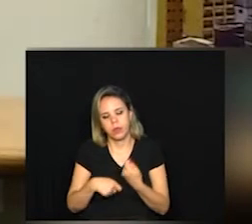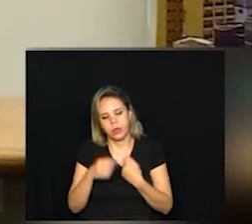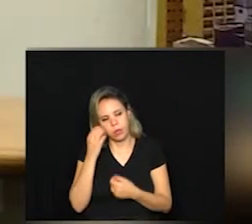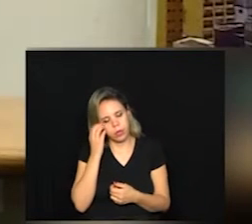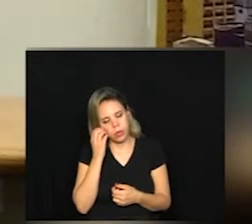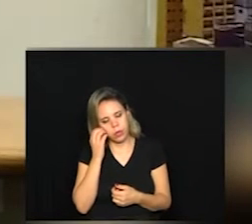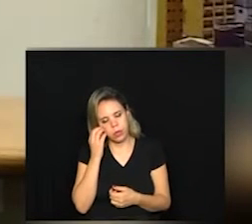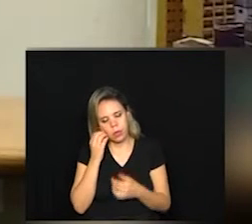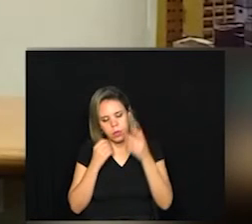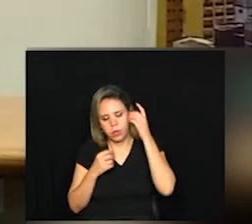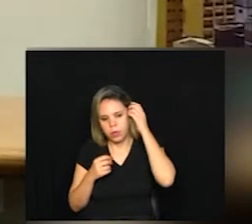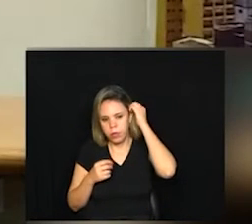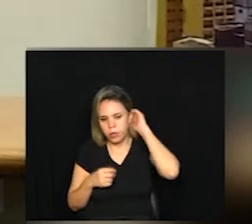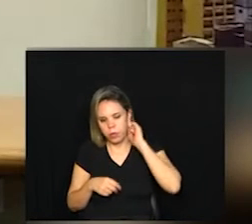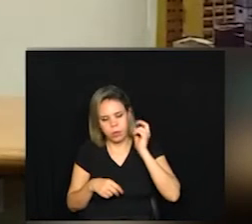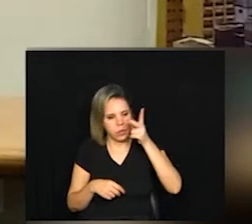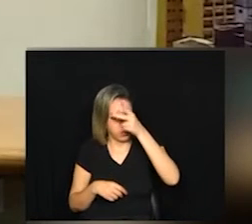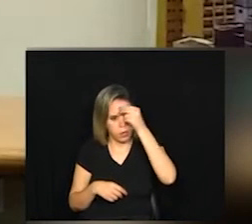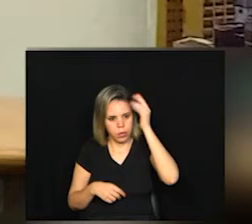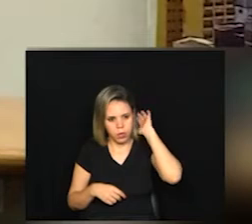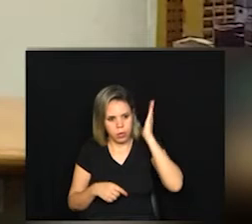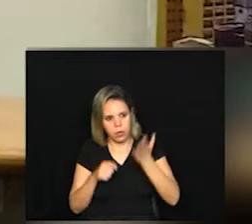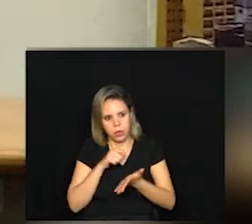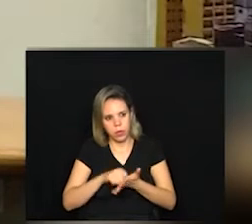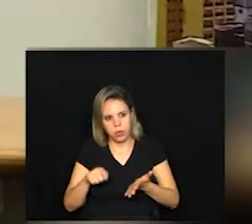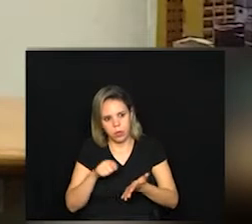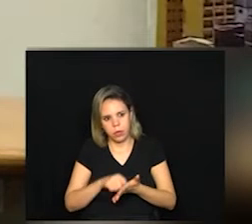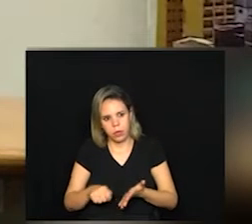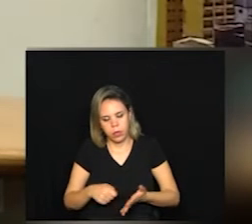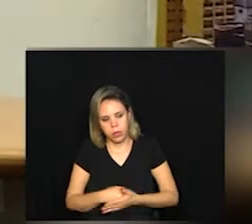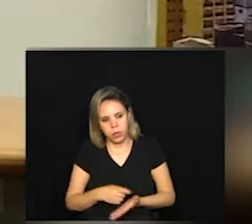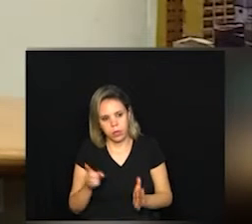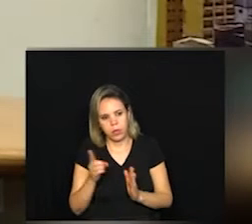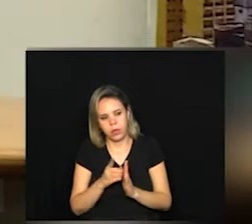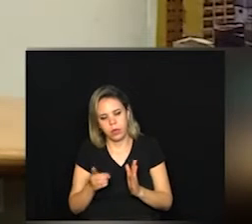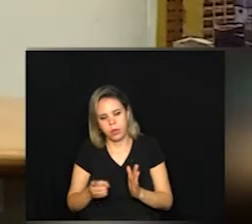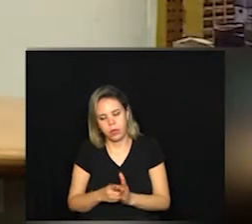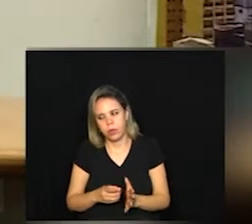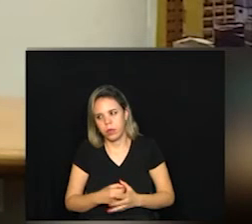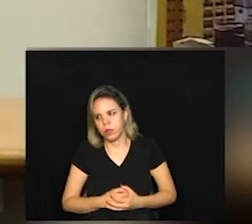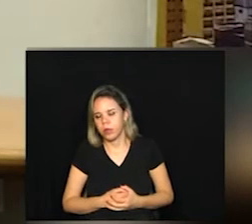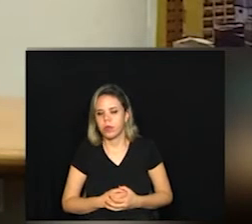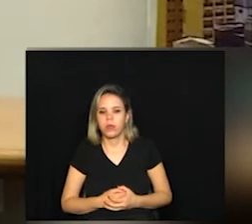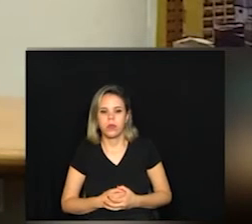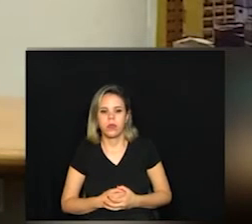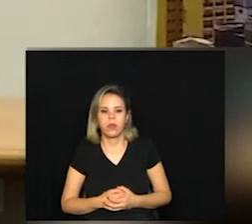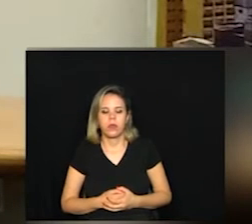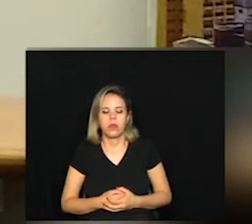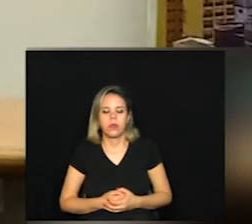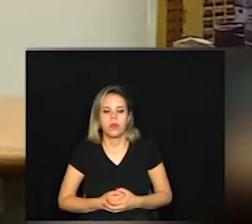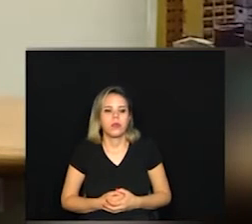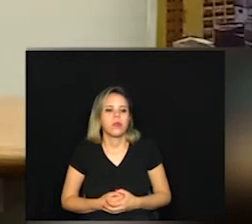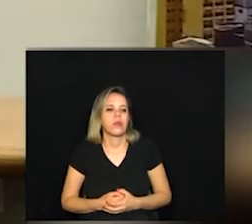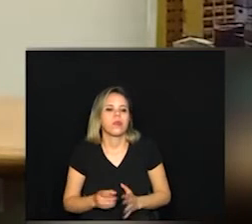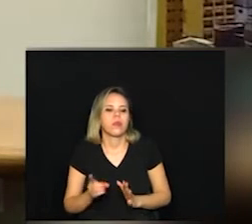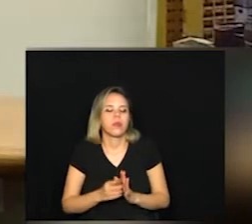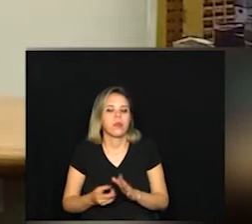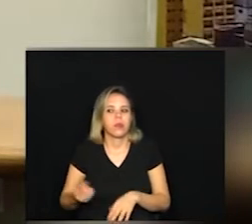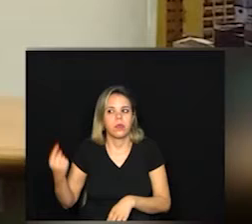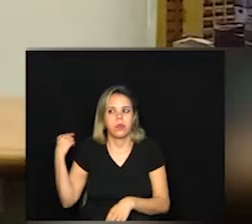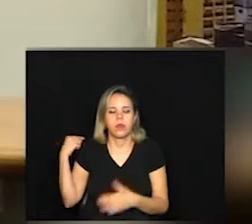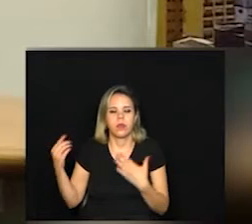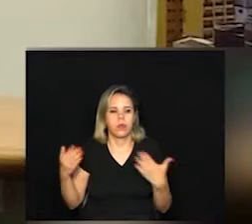administrativa, o prefeito assina, então, um decreto revogando o decreto